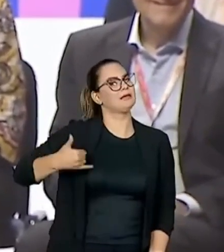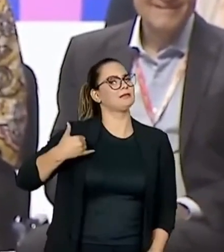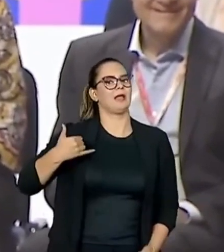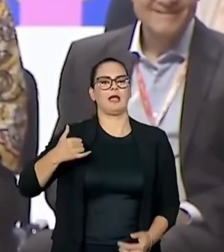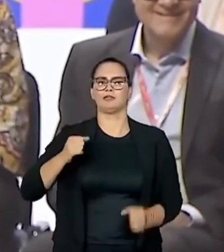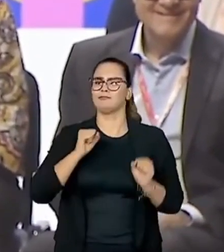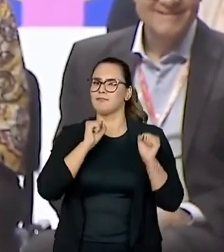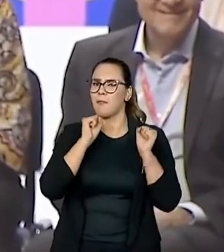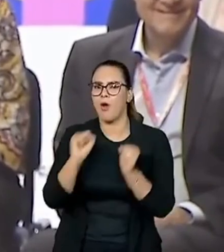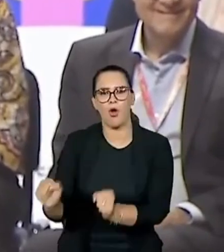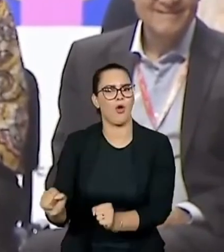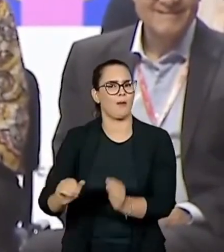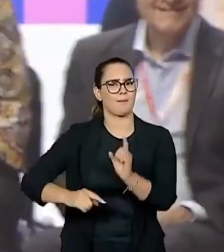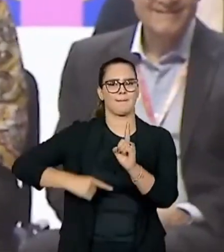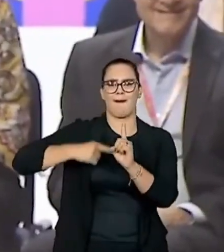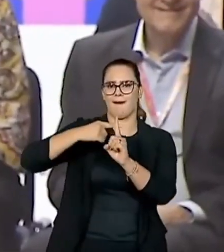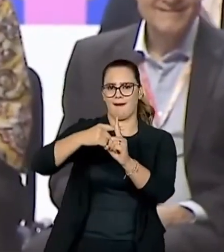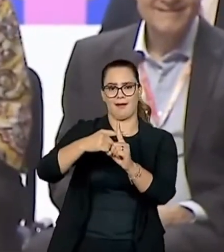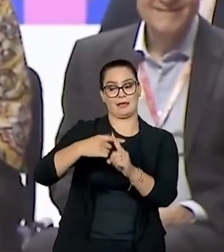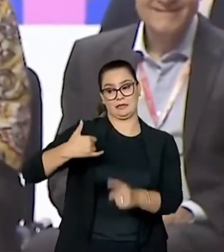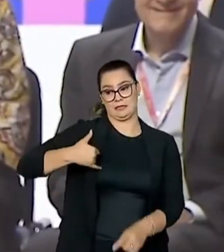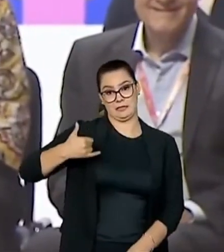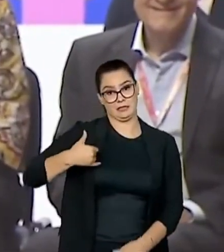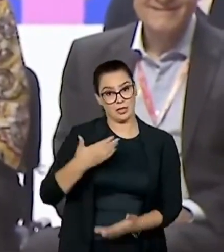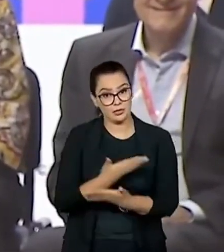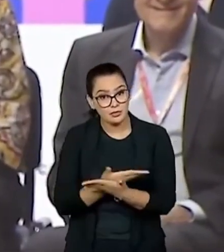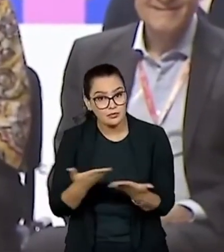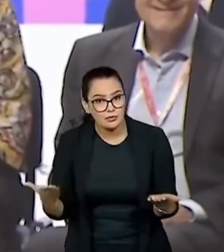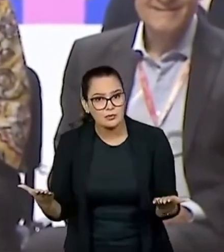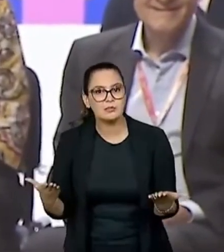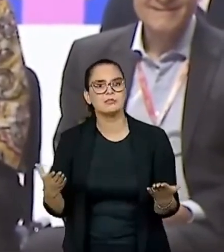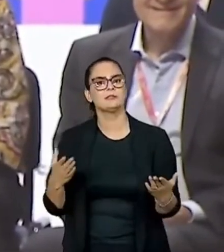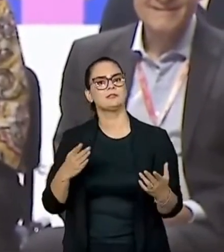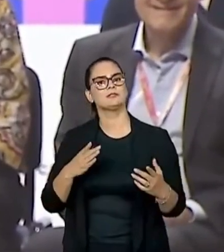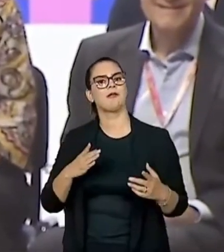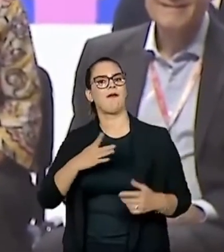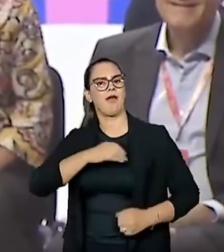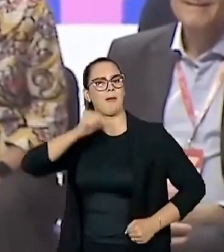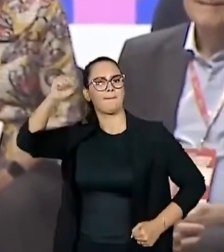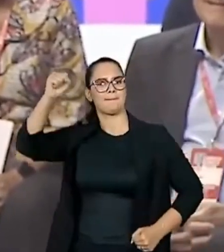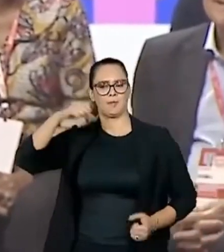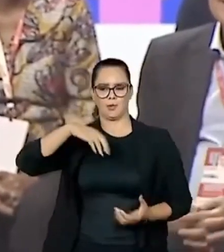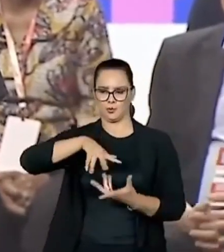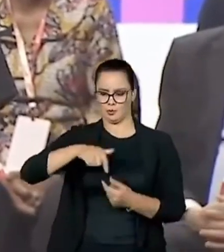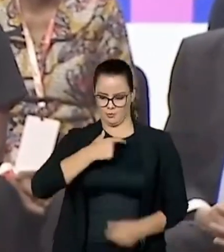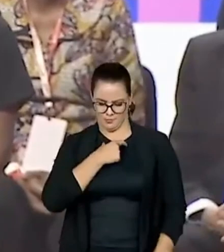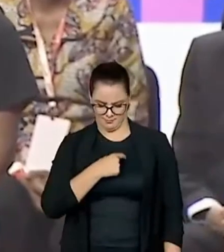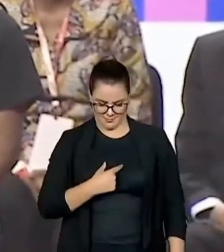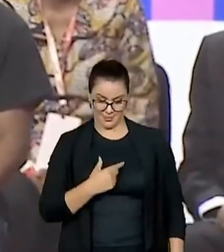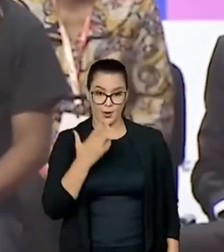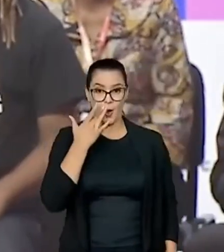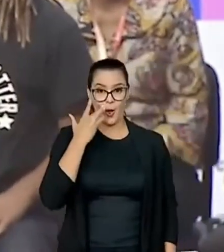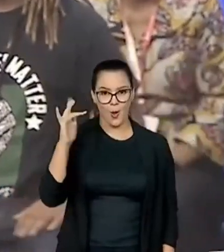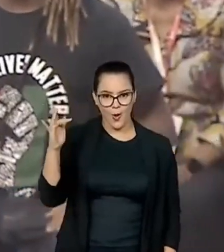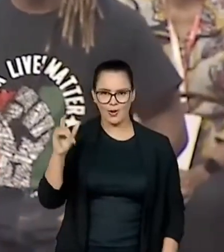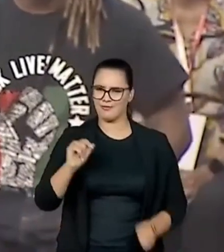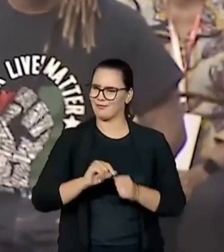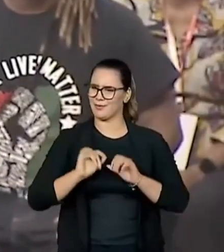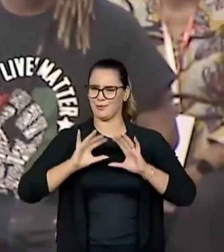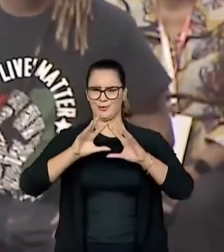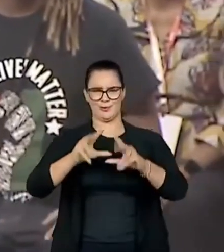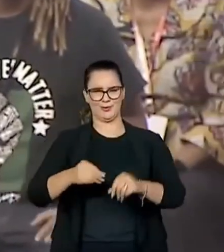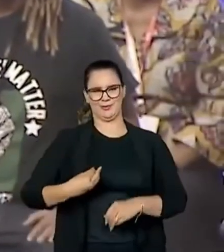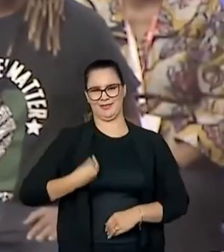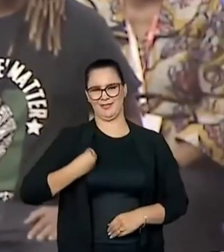mais pode. É nada na idade de vocês que você é campeão do mundo, que se ganha medalha de ouro, que te faz tudo na